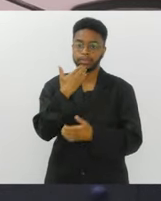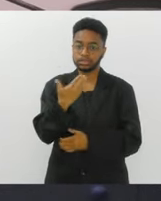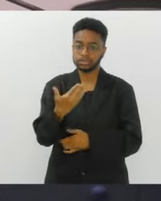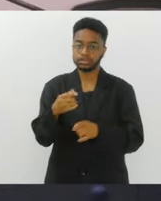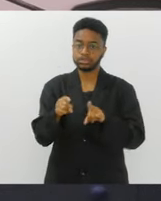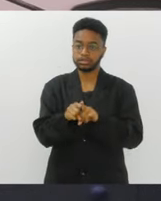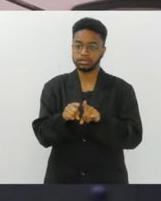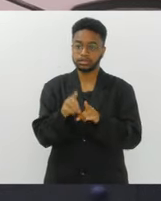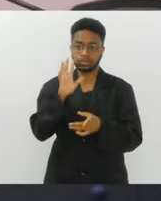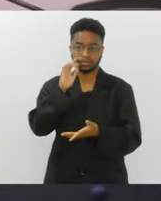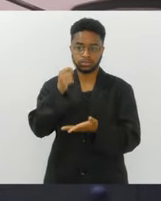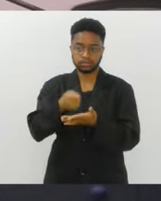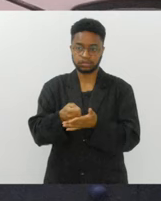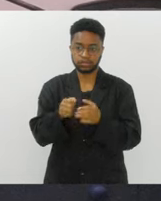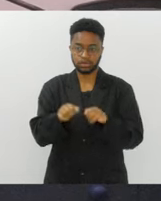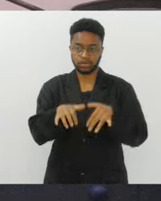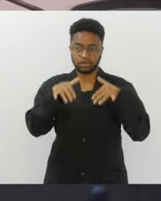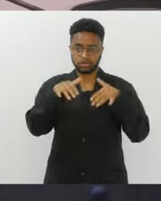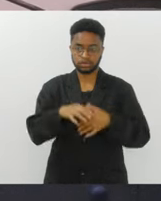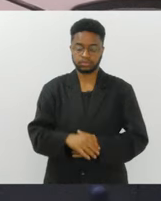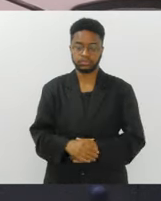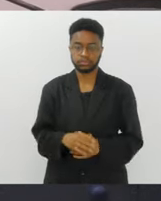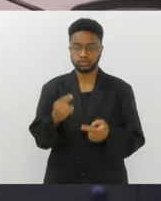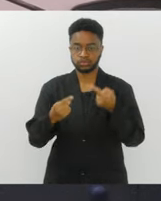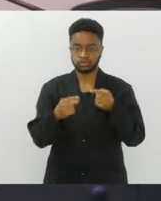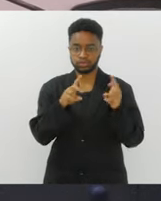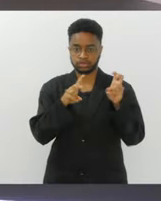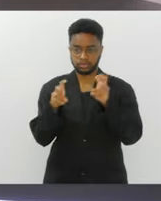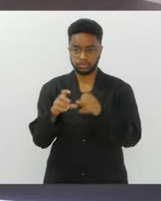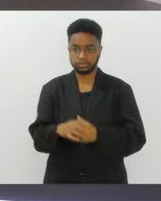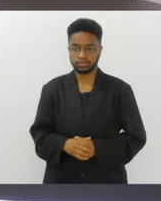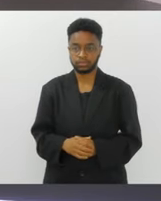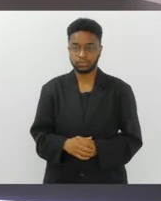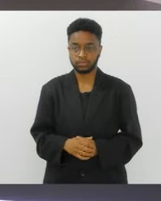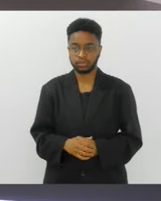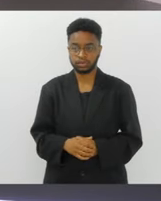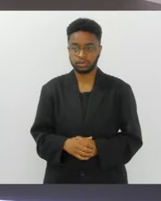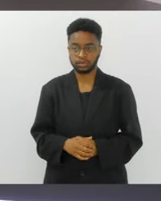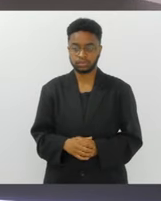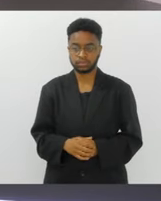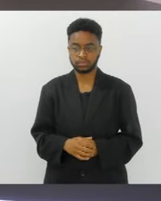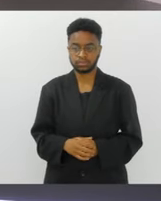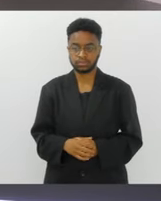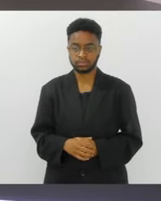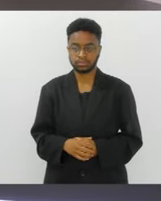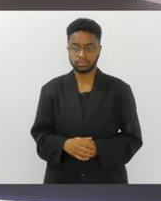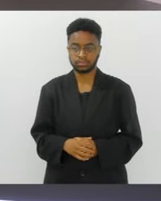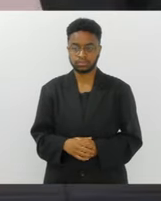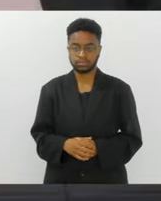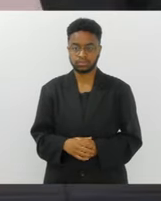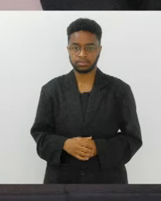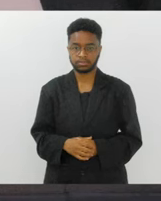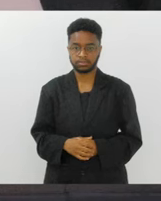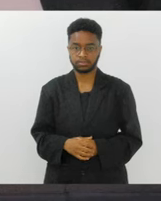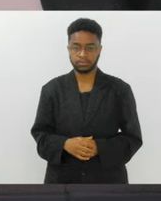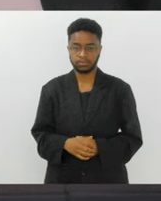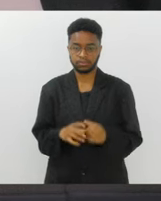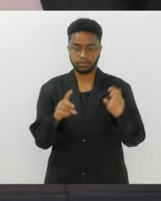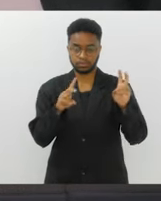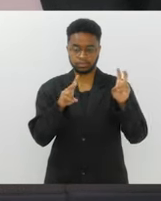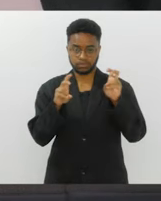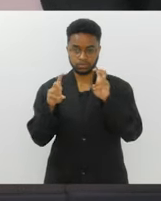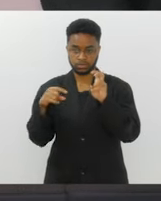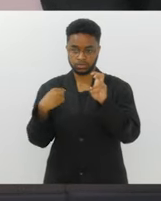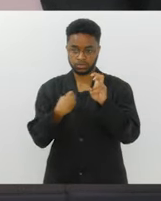deliberasse uma audiência Ratinho, pública para discutir esse tema do tudo débito. Que está sendo discutido e que não está